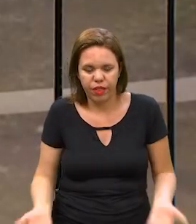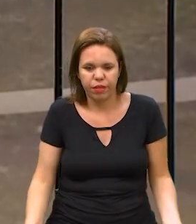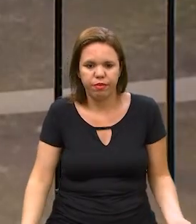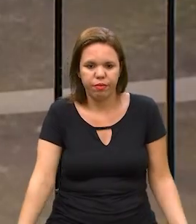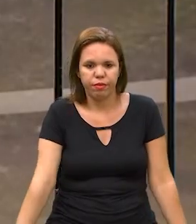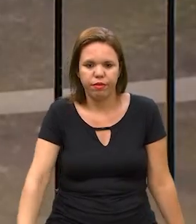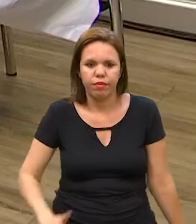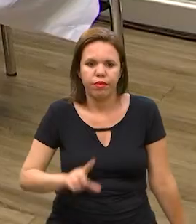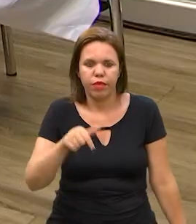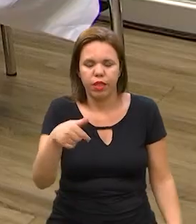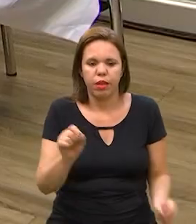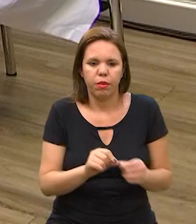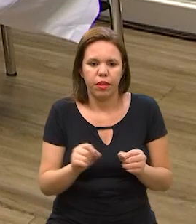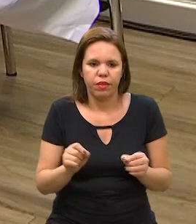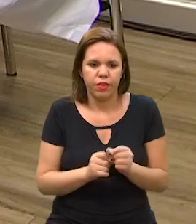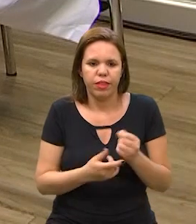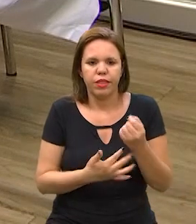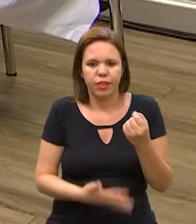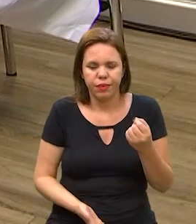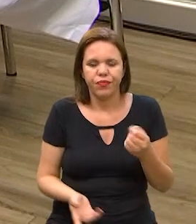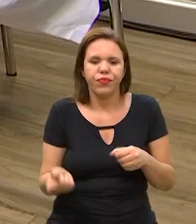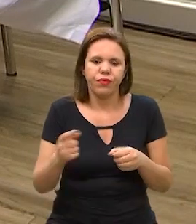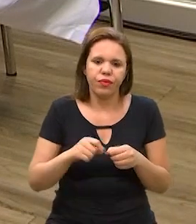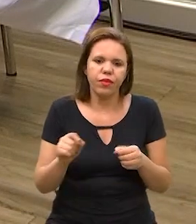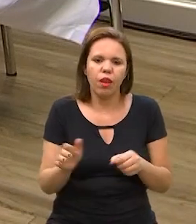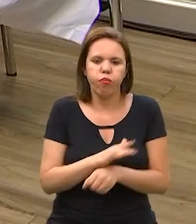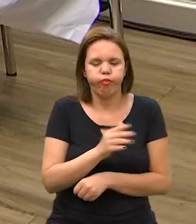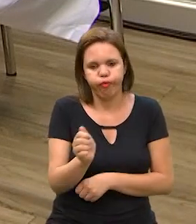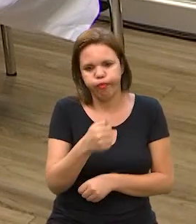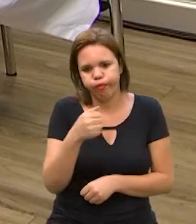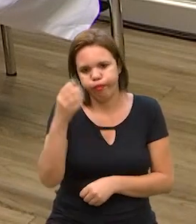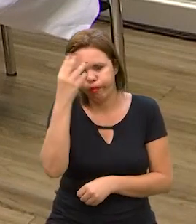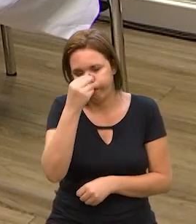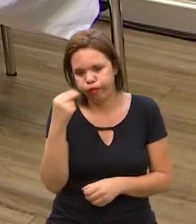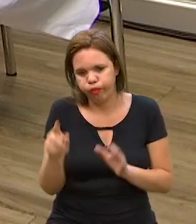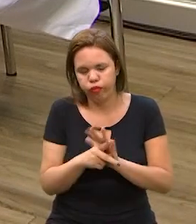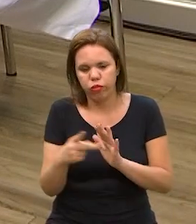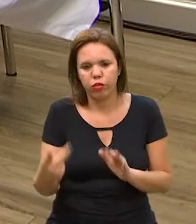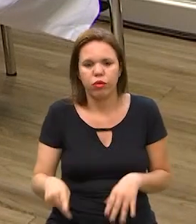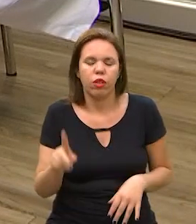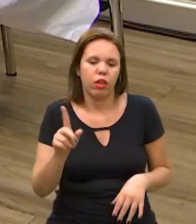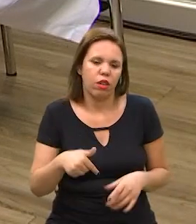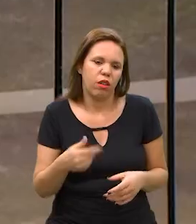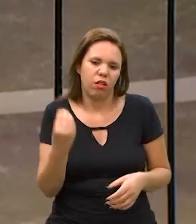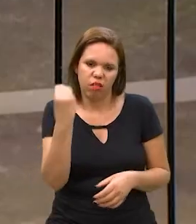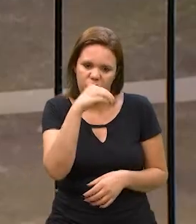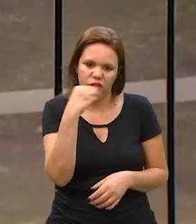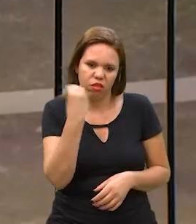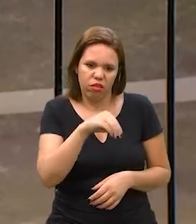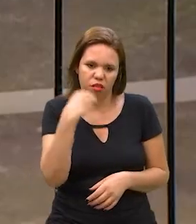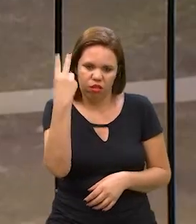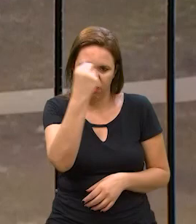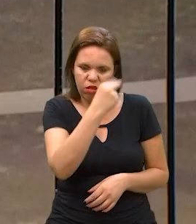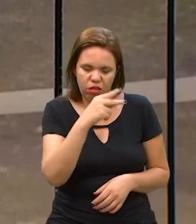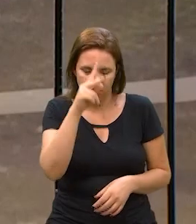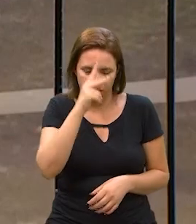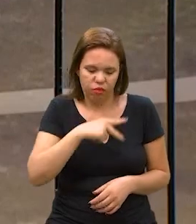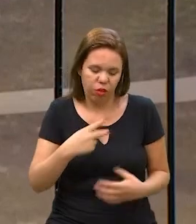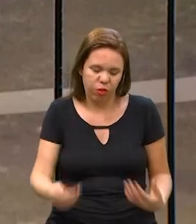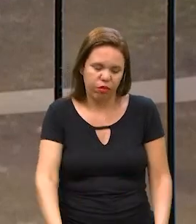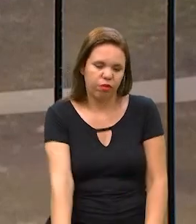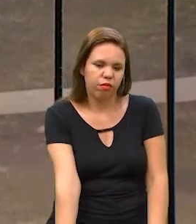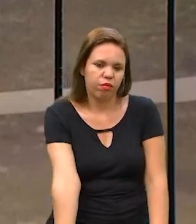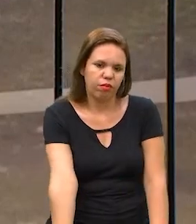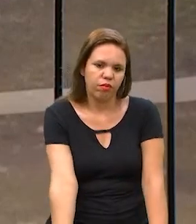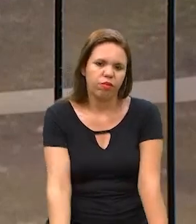para fazer. Mas depois que faz o exame, volta de novo. Ilude a si próprio, né? Sim. Isso é enganar-se a si mesmo, Com iludir-se a si certeza.